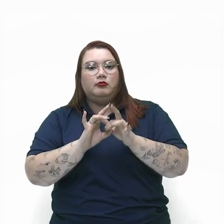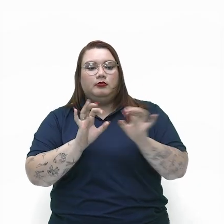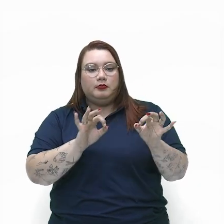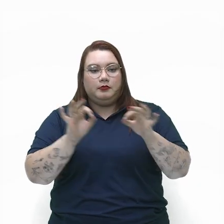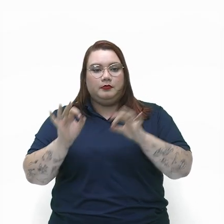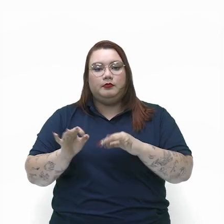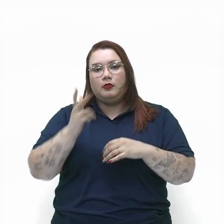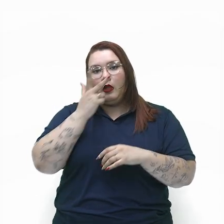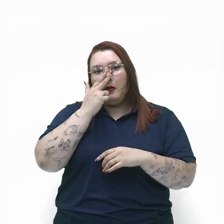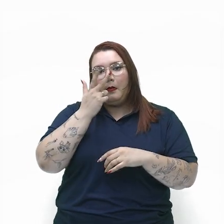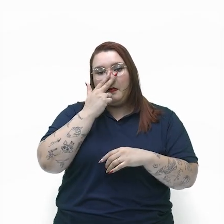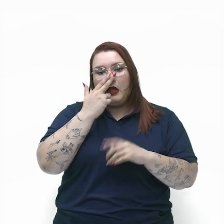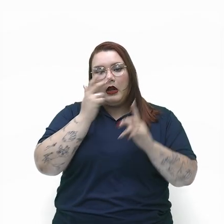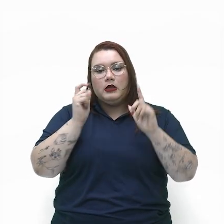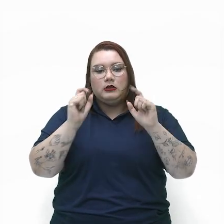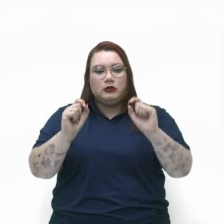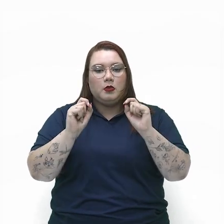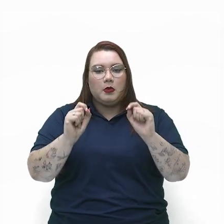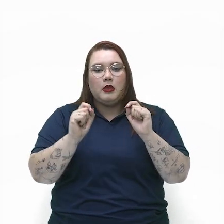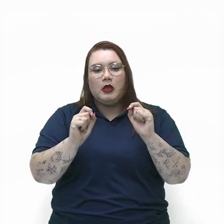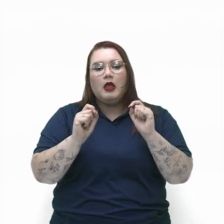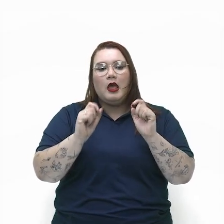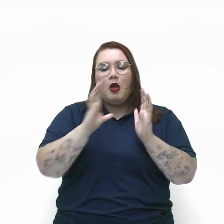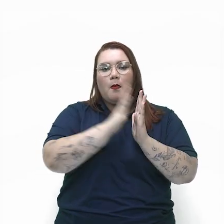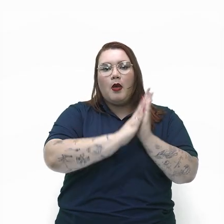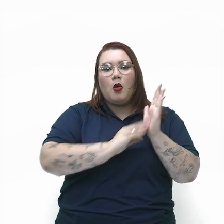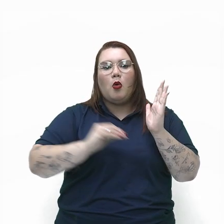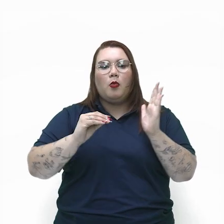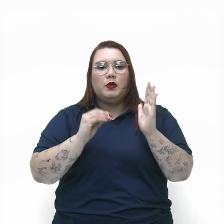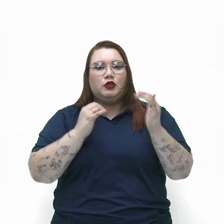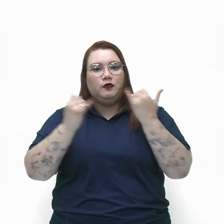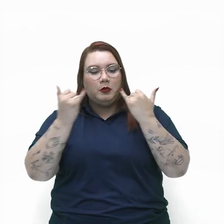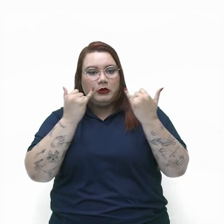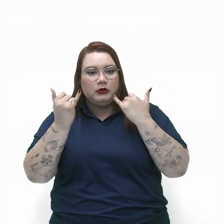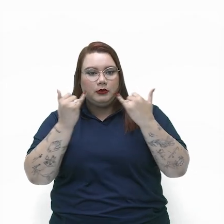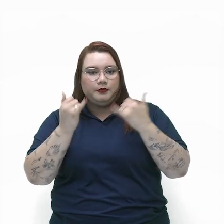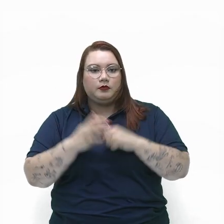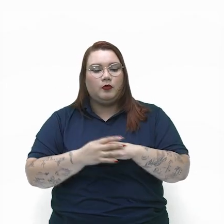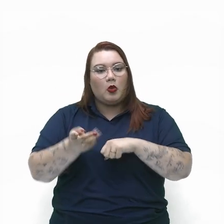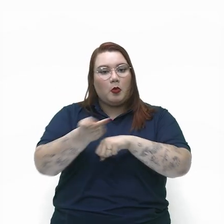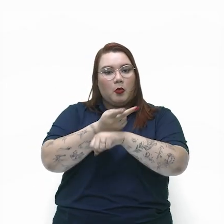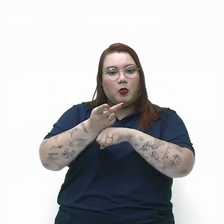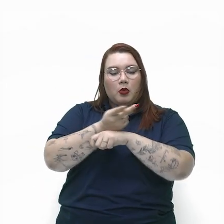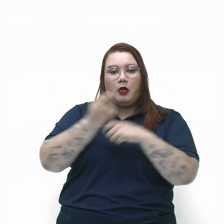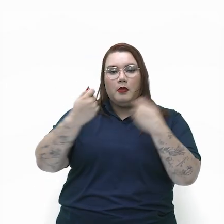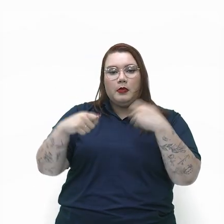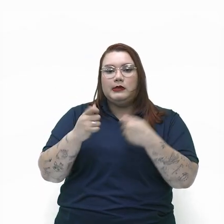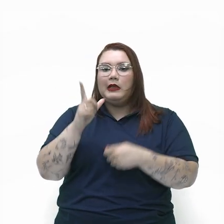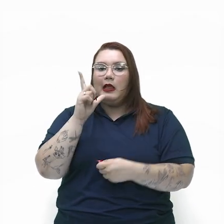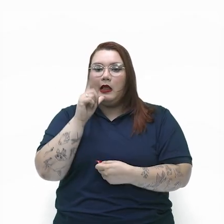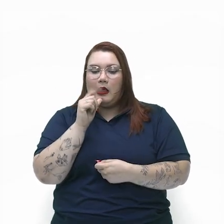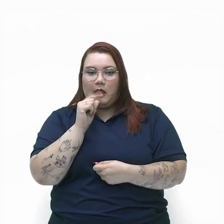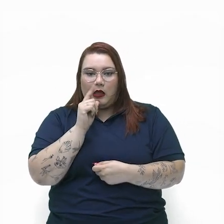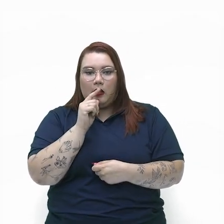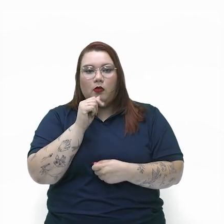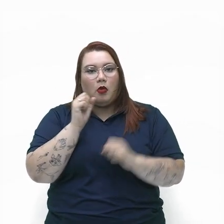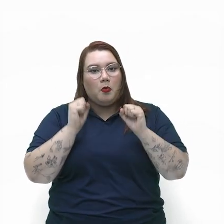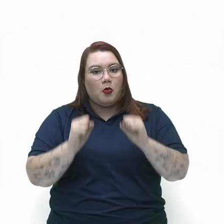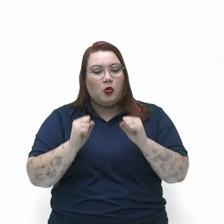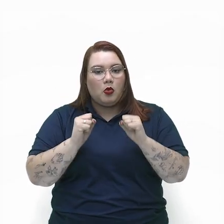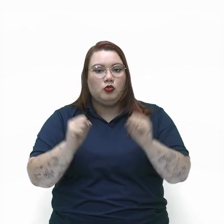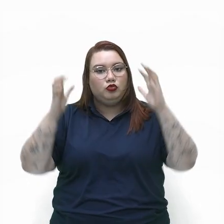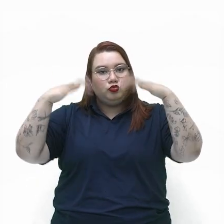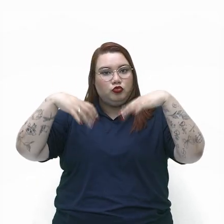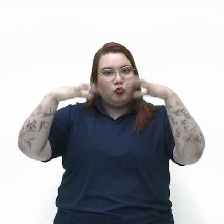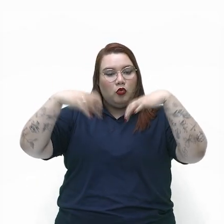aquela atmosfera. É como se fosse uma impressão digital. Procuramos sinais nesses planetas de água, no seu estado de